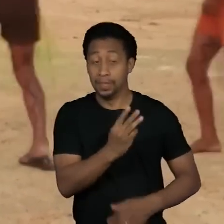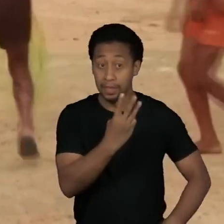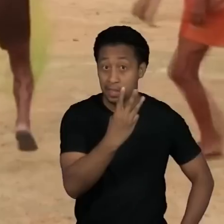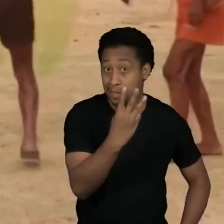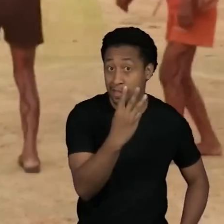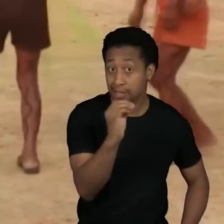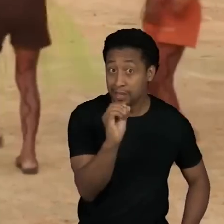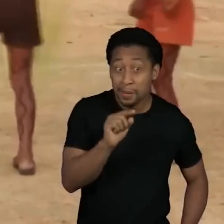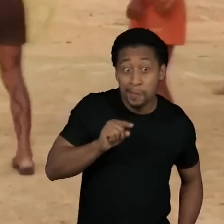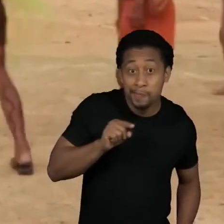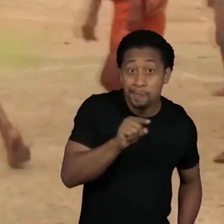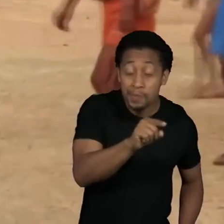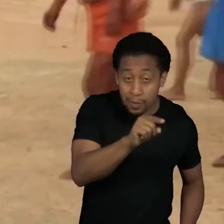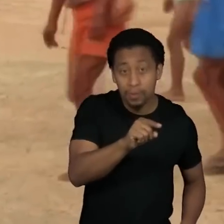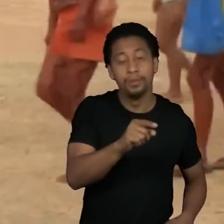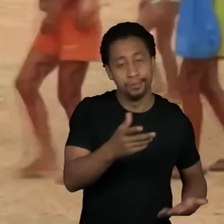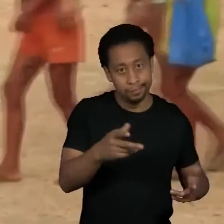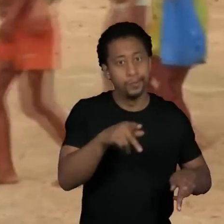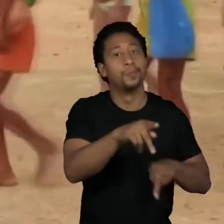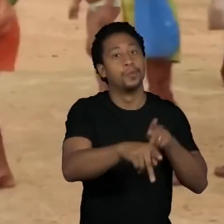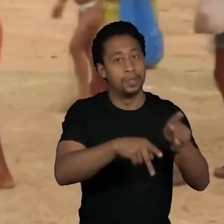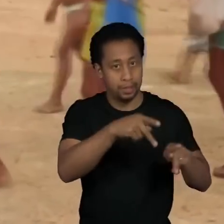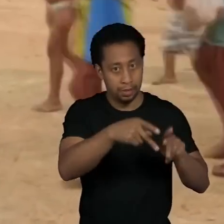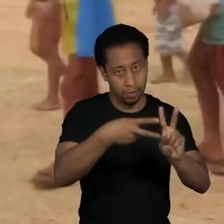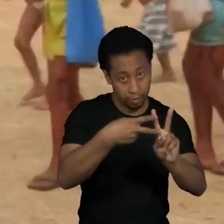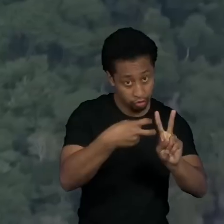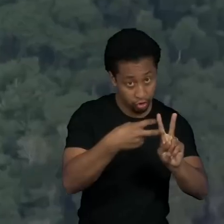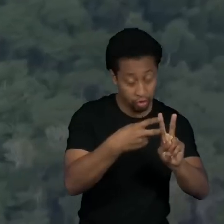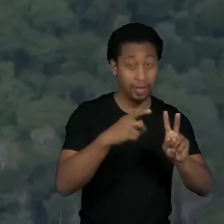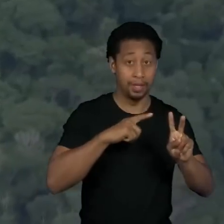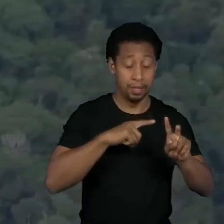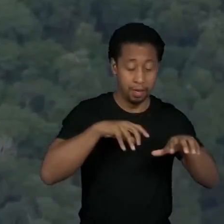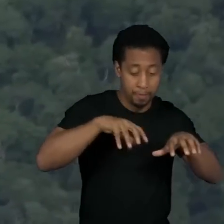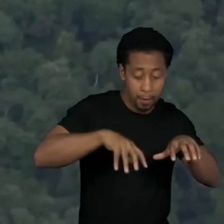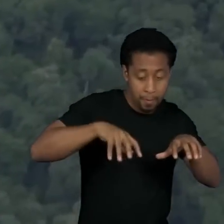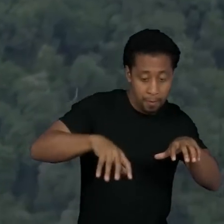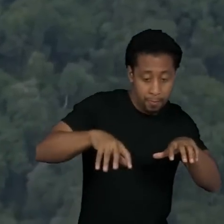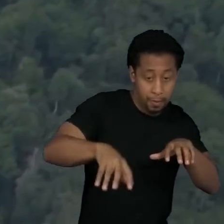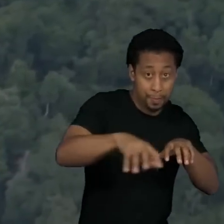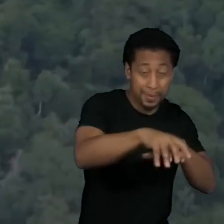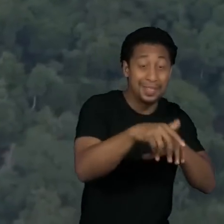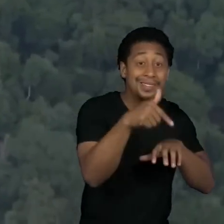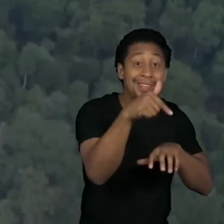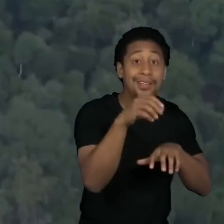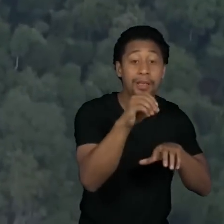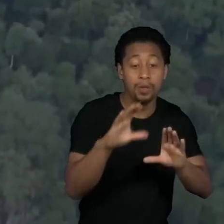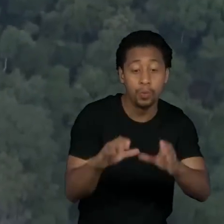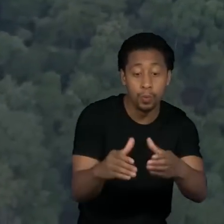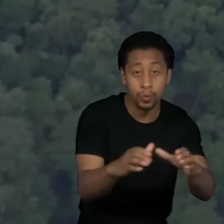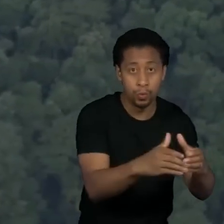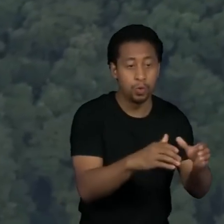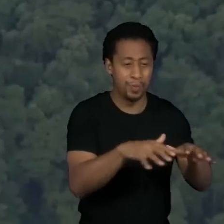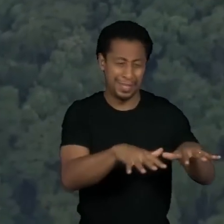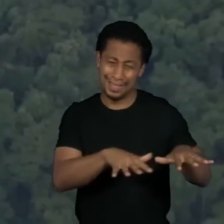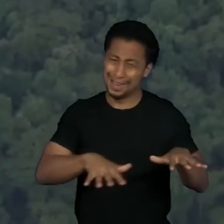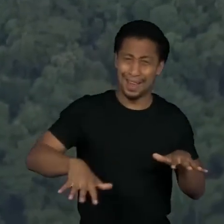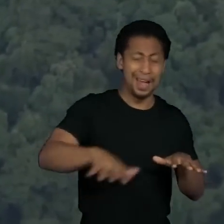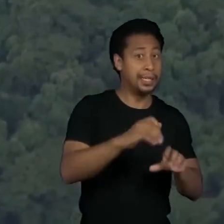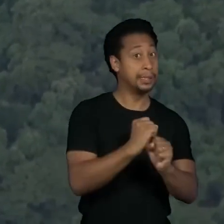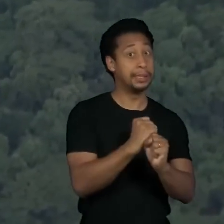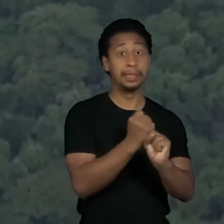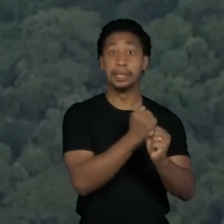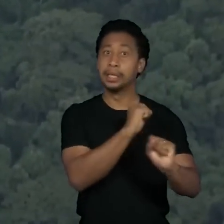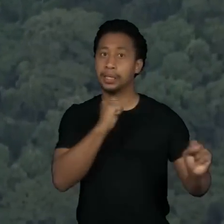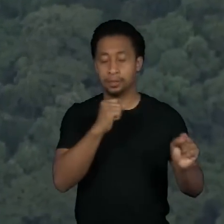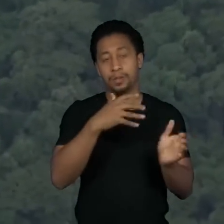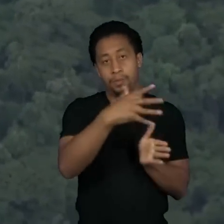que vivem em mais de 370 comunidades na maior terra indígena do país. Fica na Amazônia,